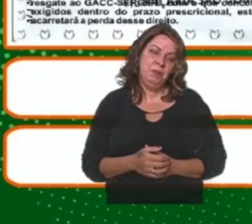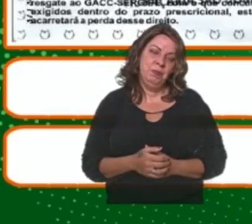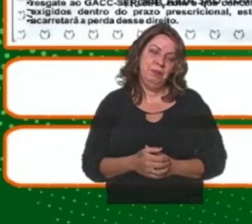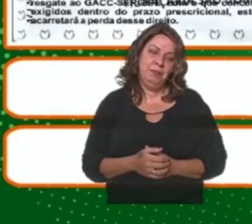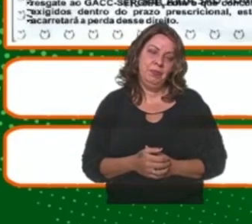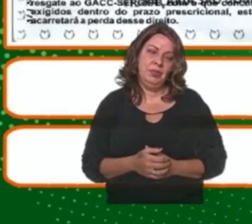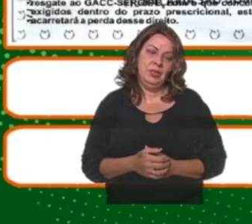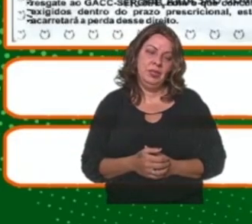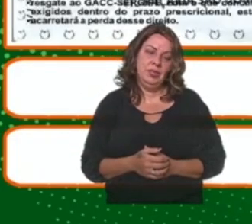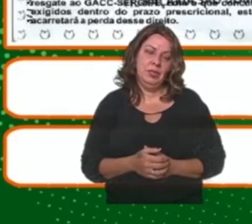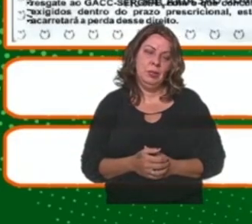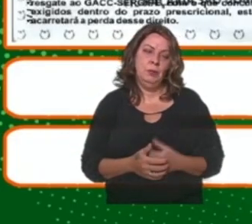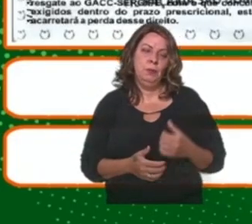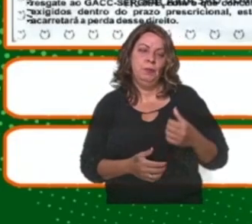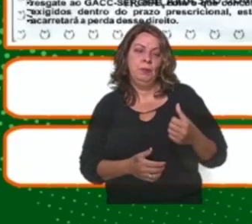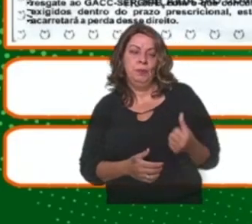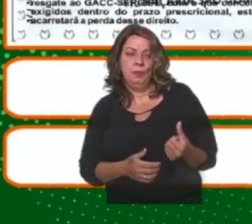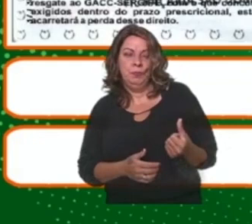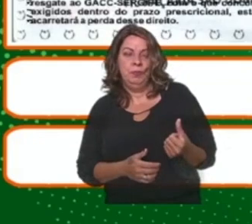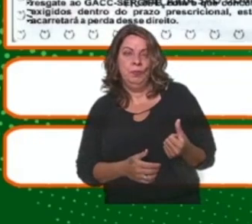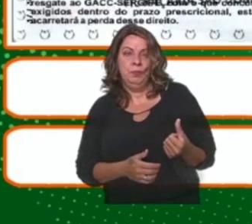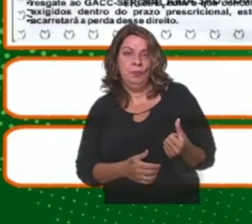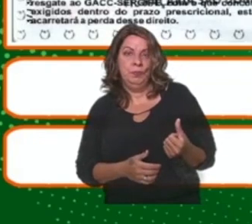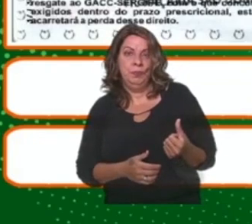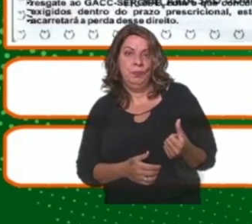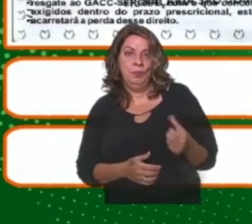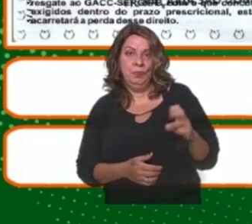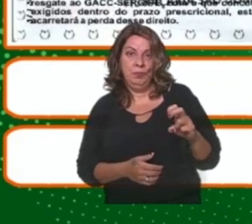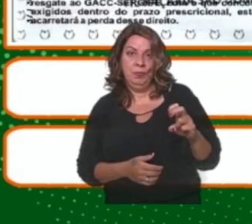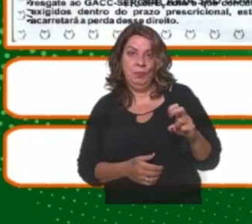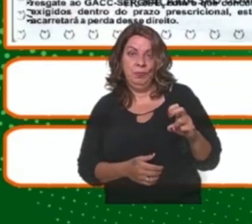Estância. Já anuncio também mais um contemplado do Gira,